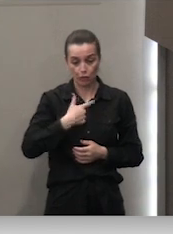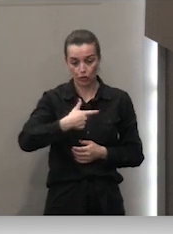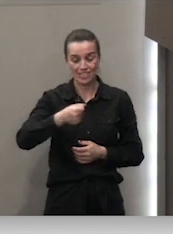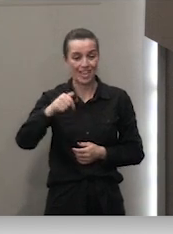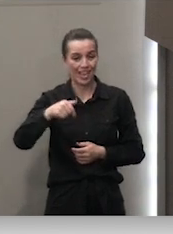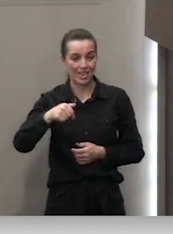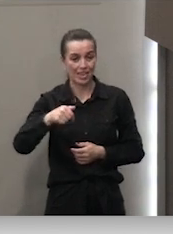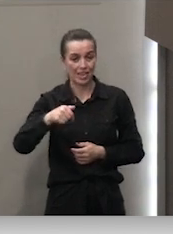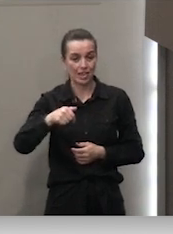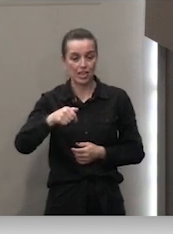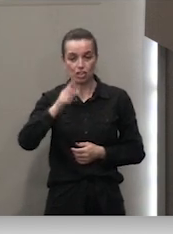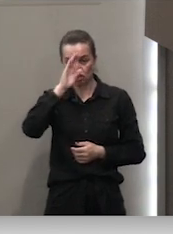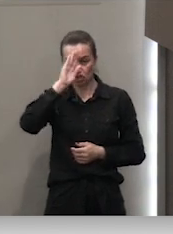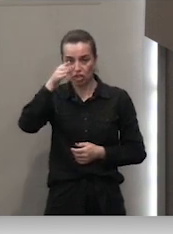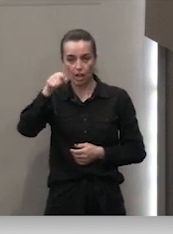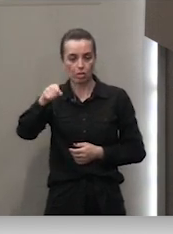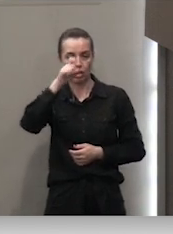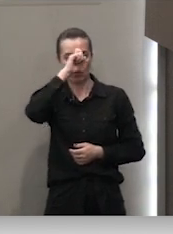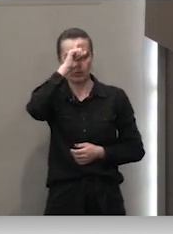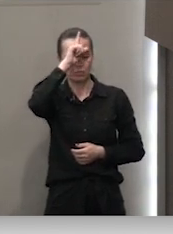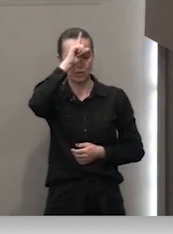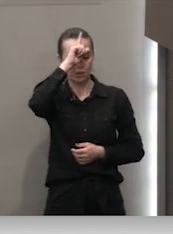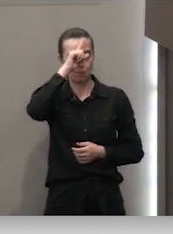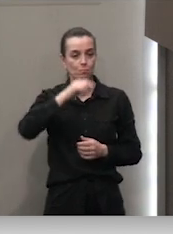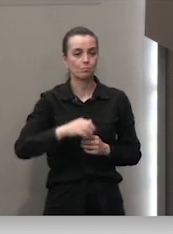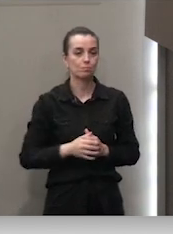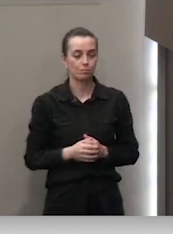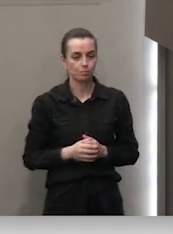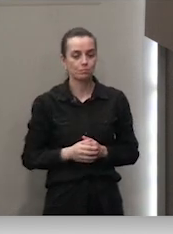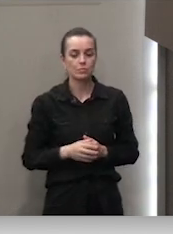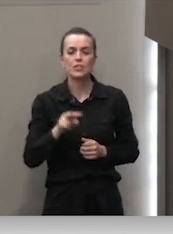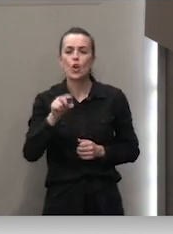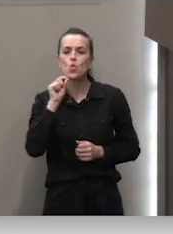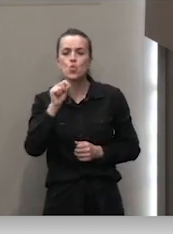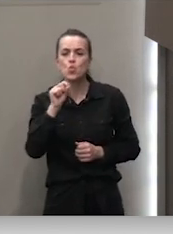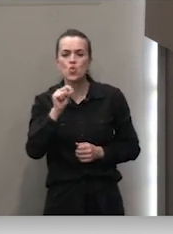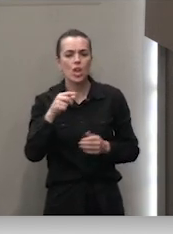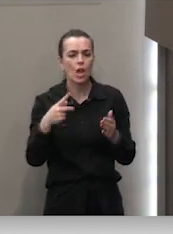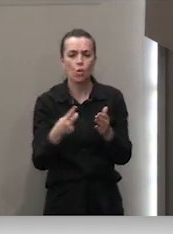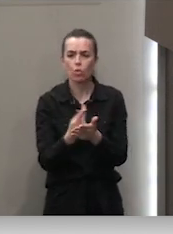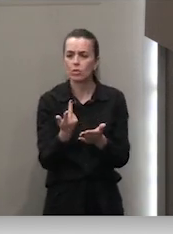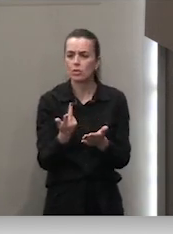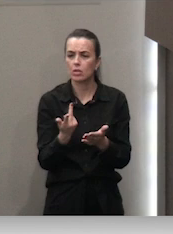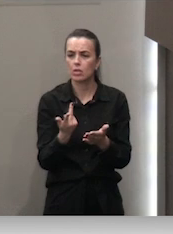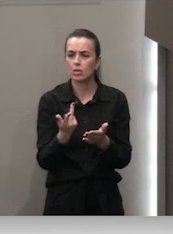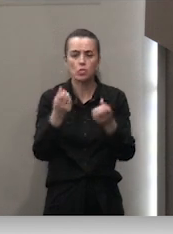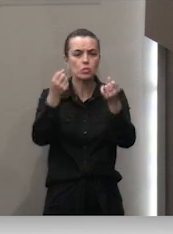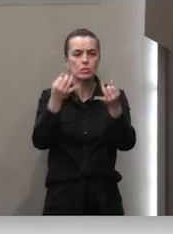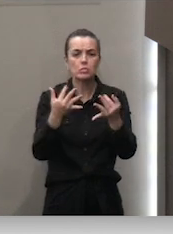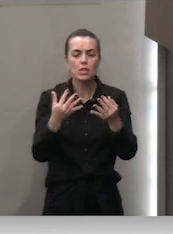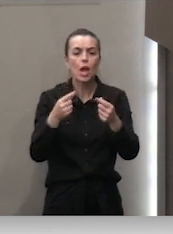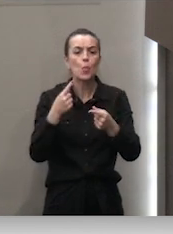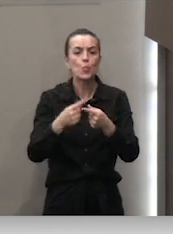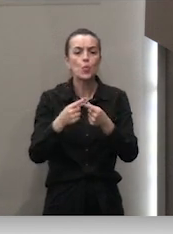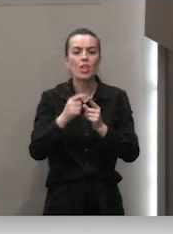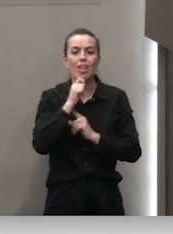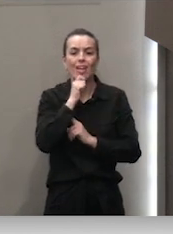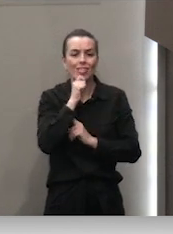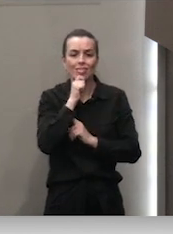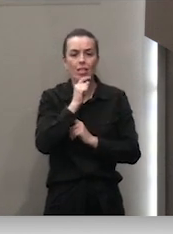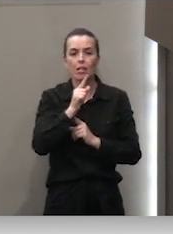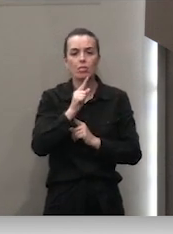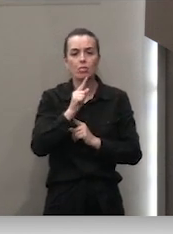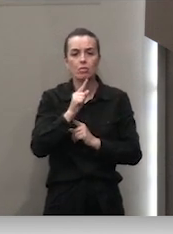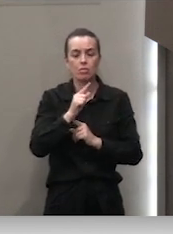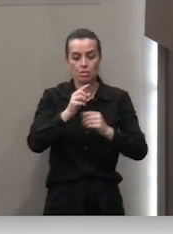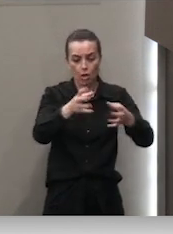para o Hospital Municipal. Vou lá, em loco, ver o que se justifica que esses resíduos não tiveram